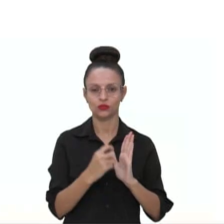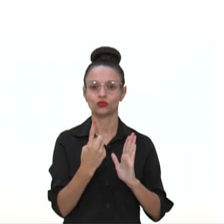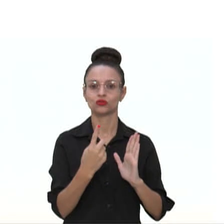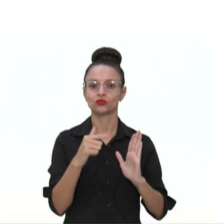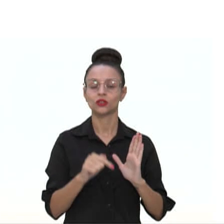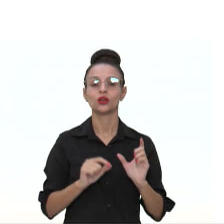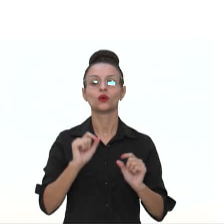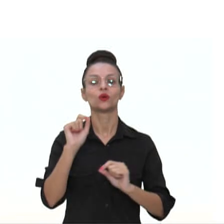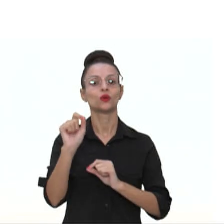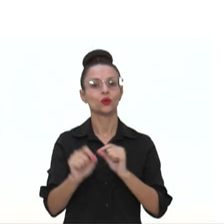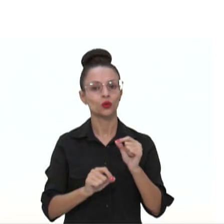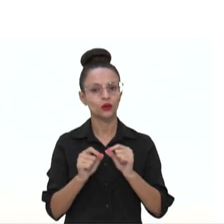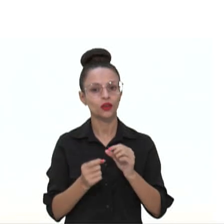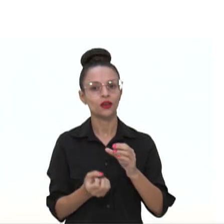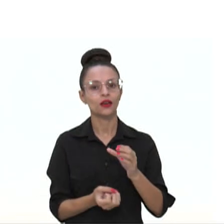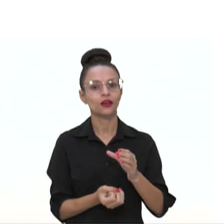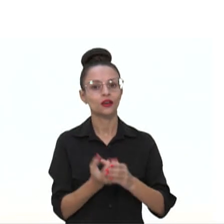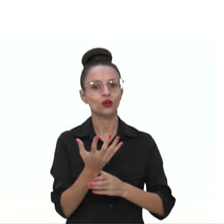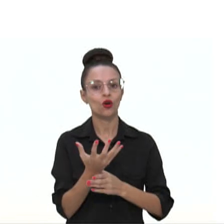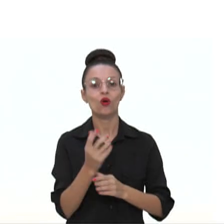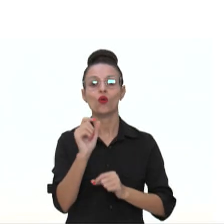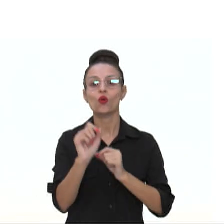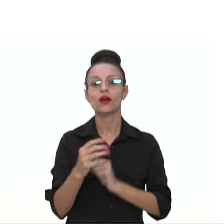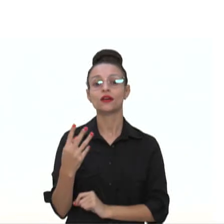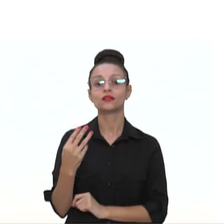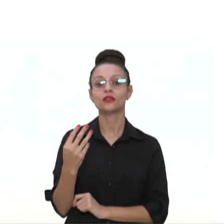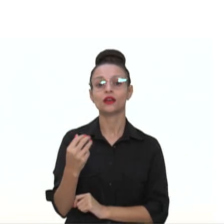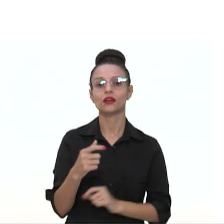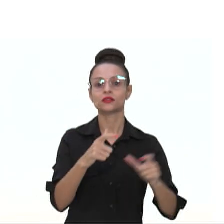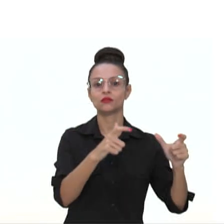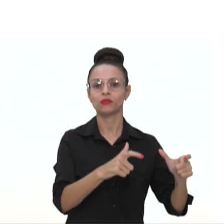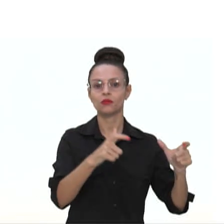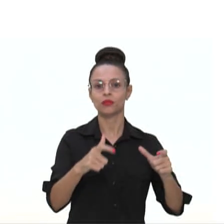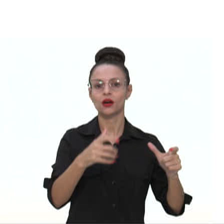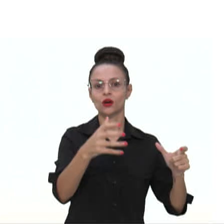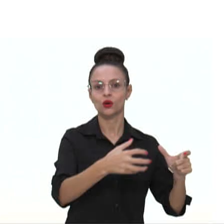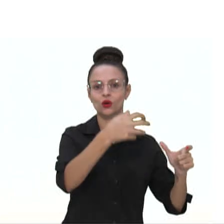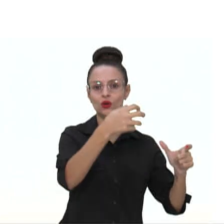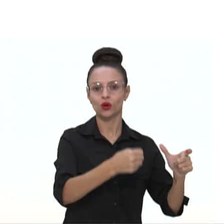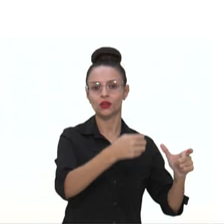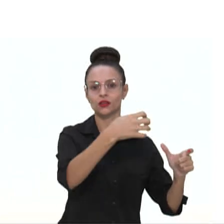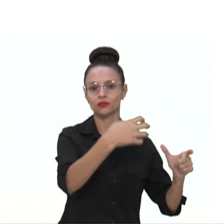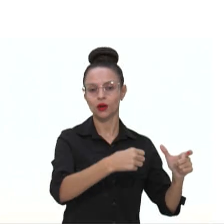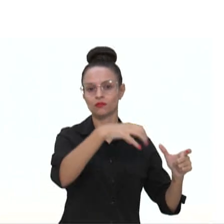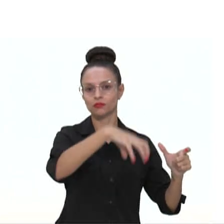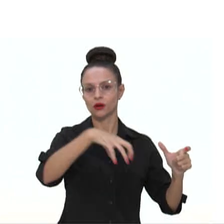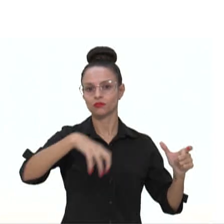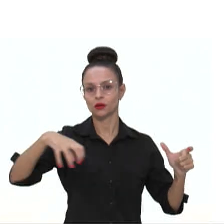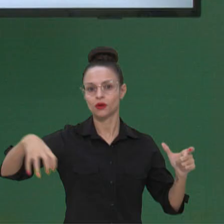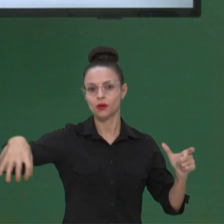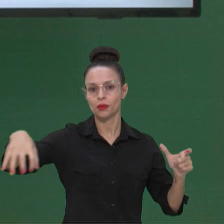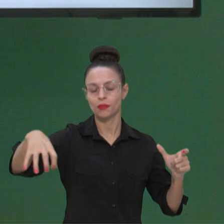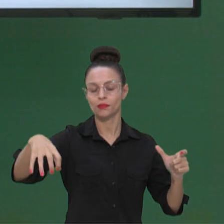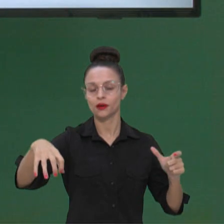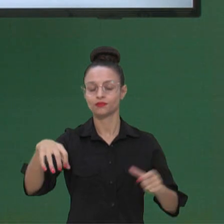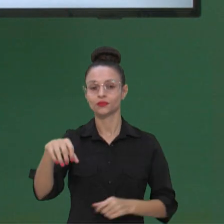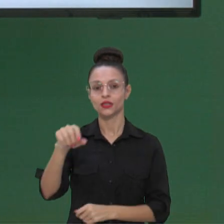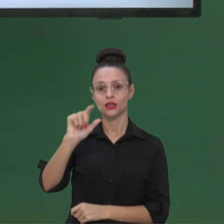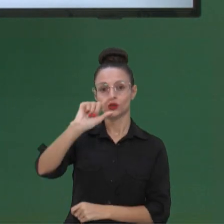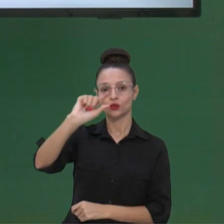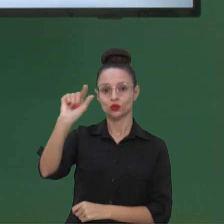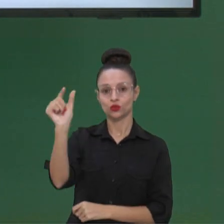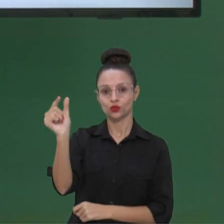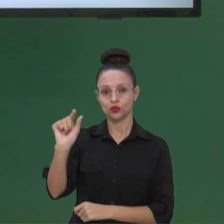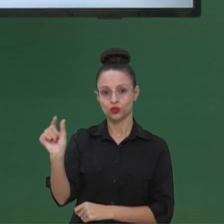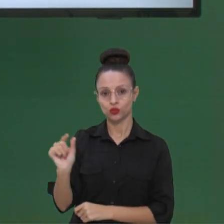levou à formação das 13 colônias na costa atlântica. Então, no litoral do Oceano Atlântico